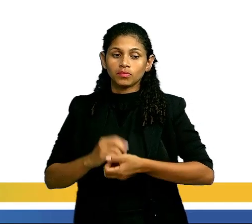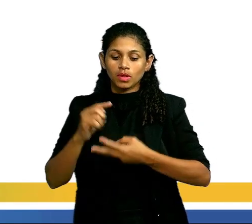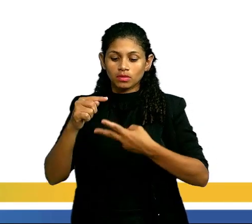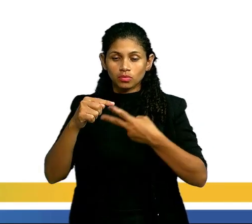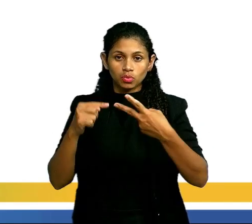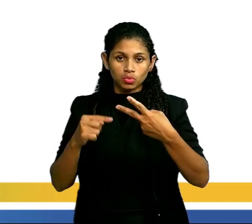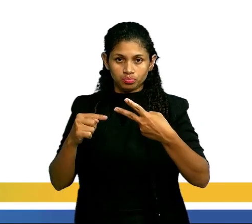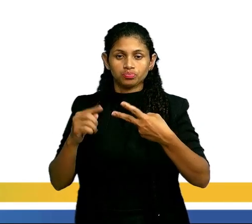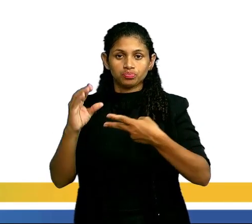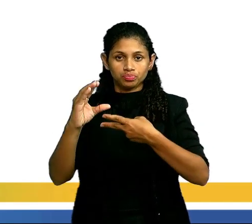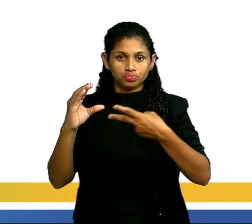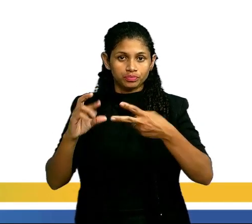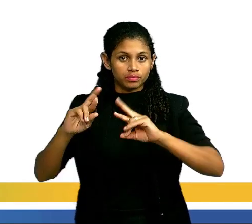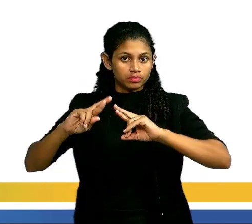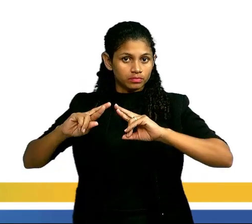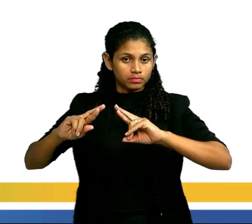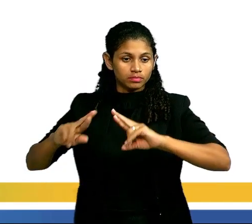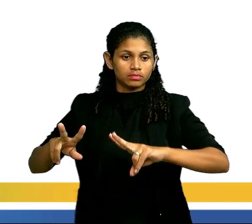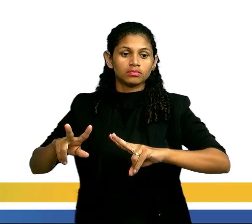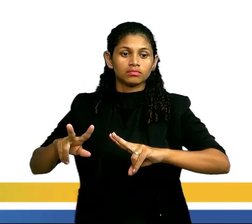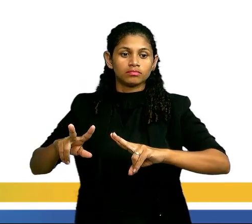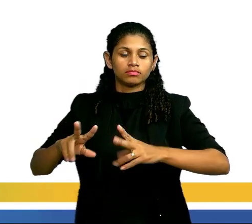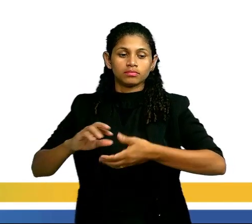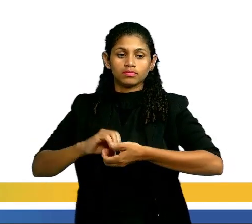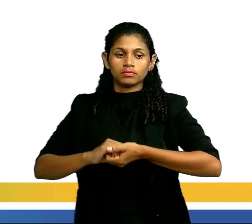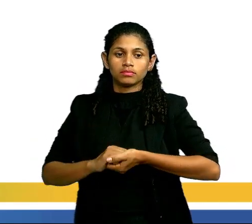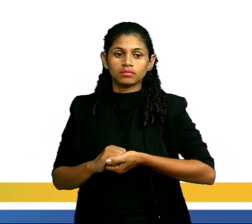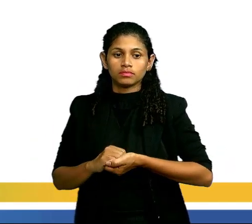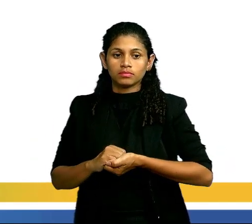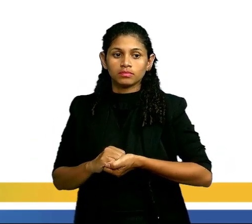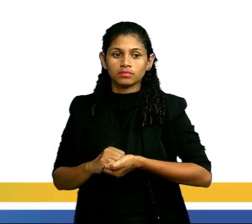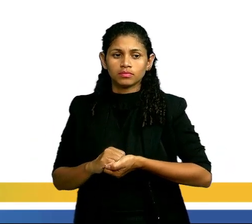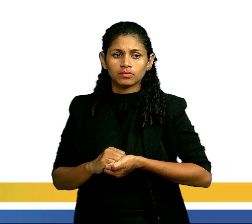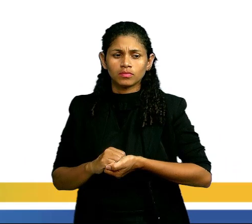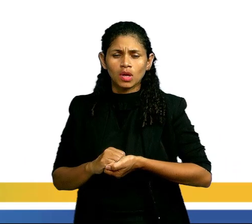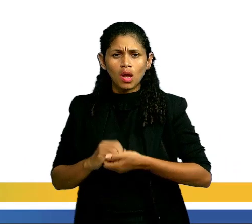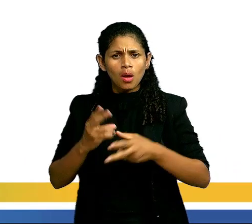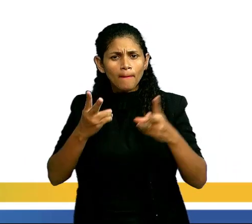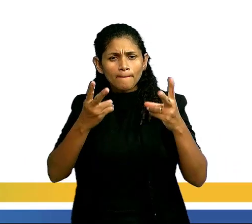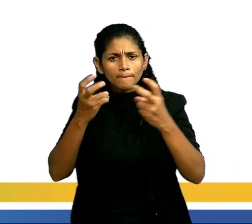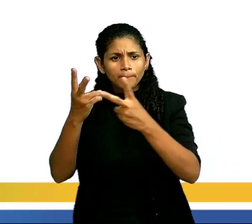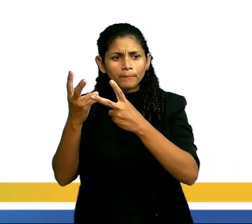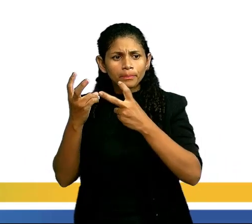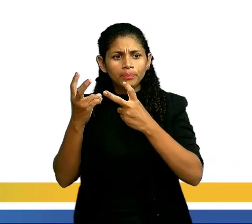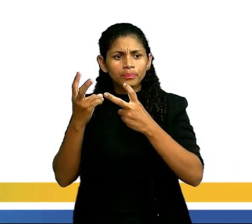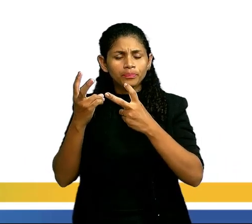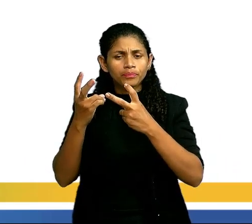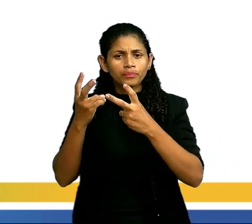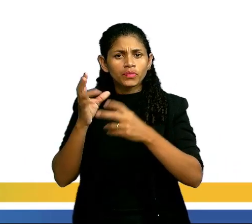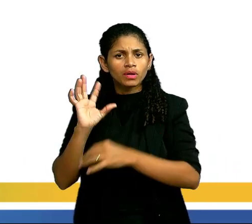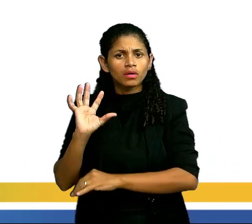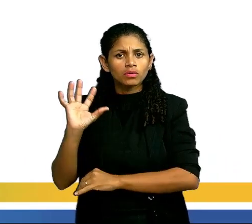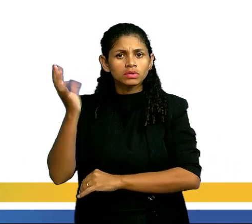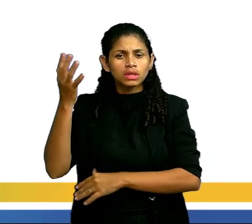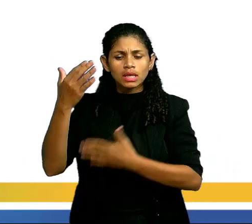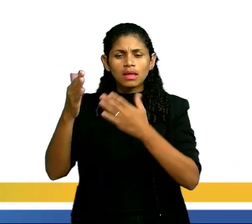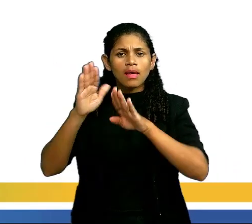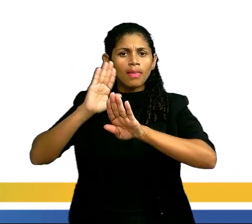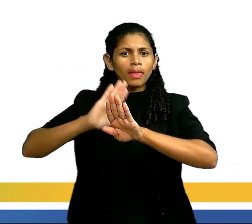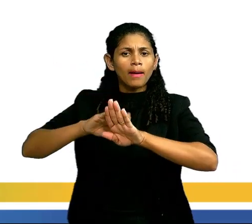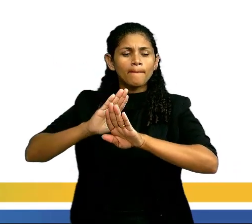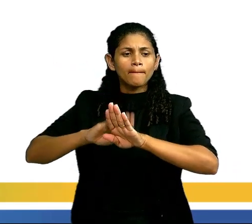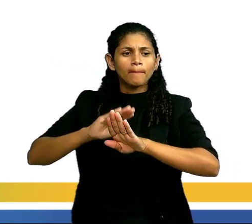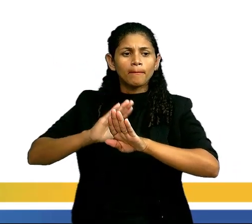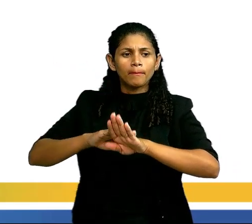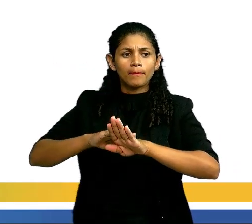2 carbonos diferentes. Logo, ele é um carbono secundário. Agora, perceba o que acontece ali nas mãos do nanokid. Então,